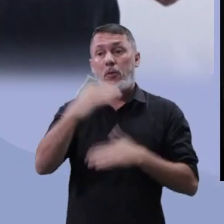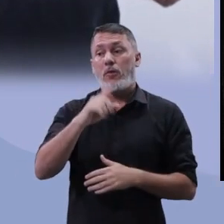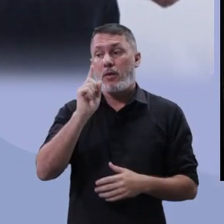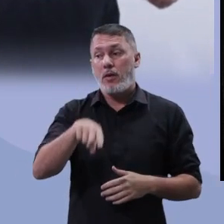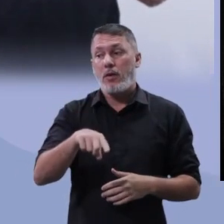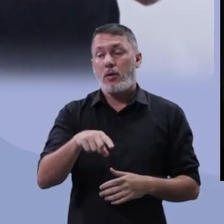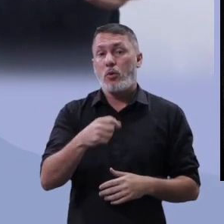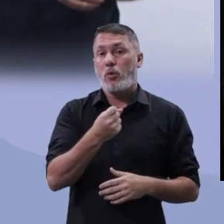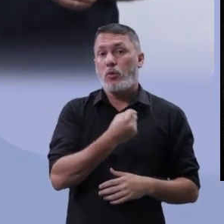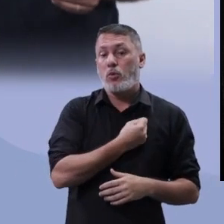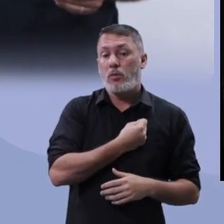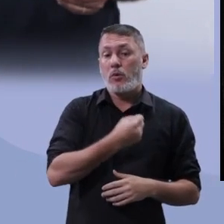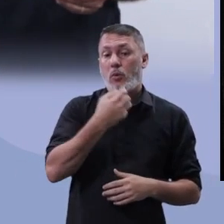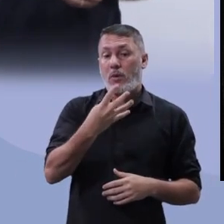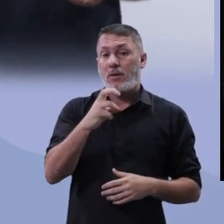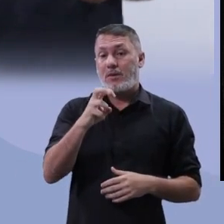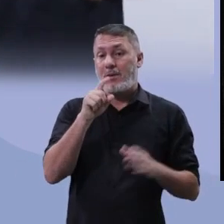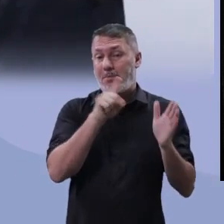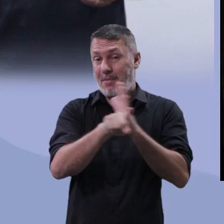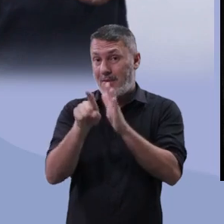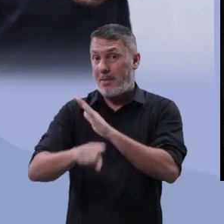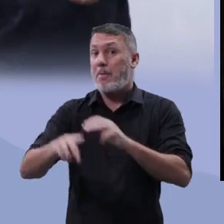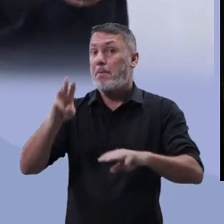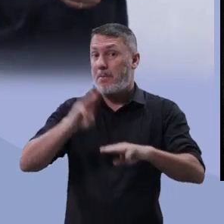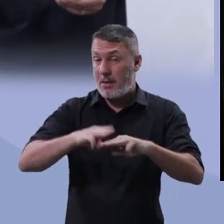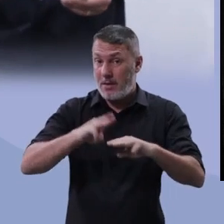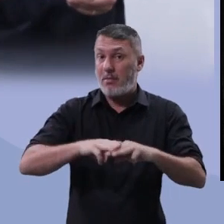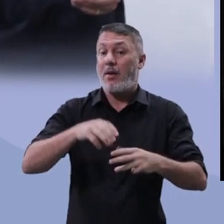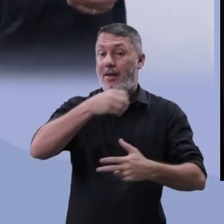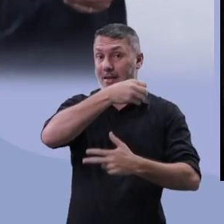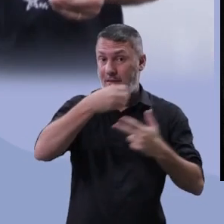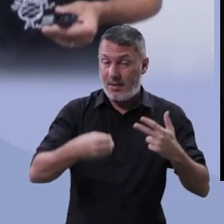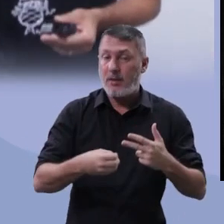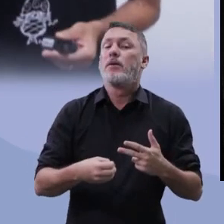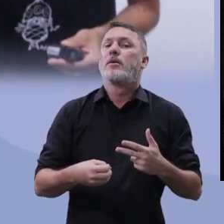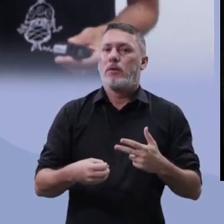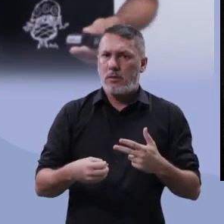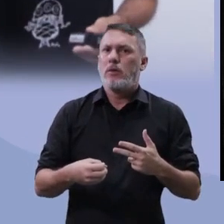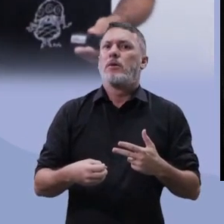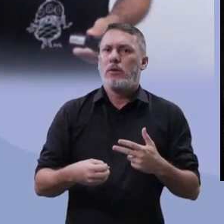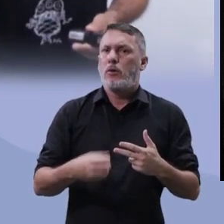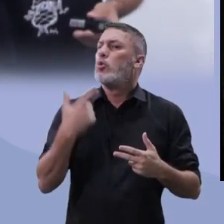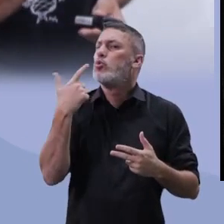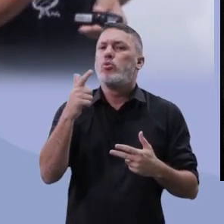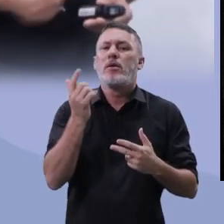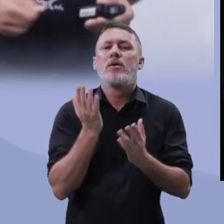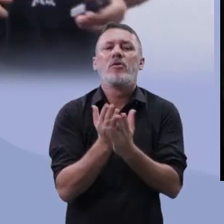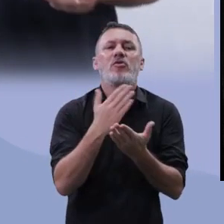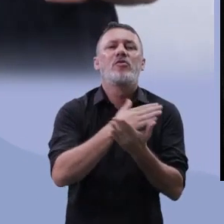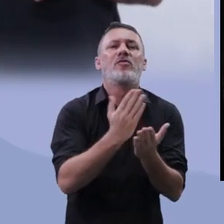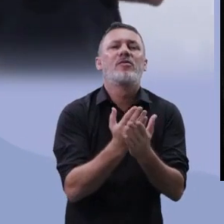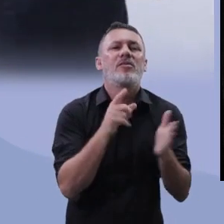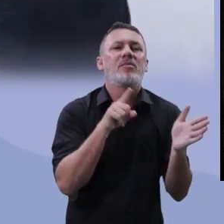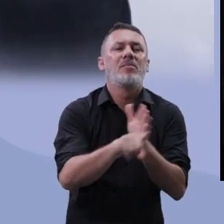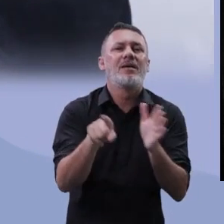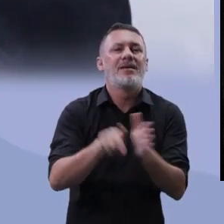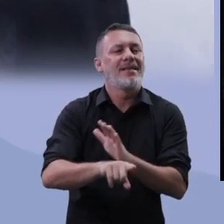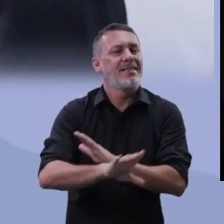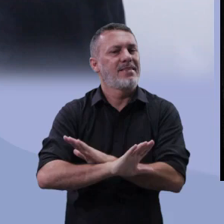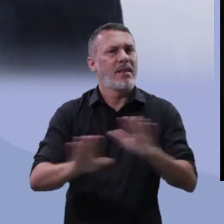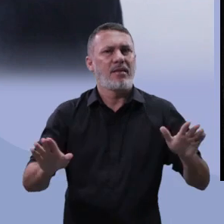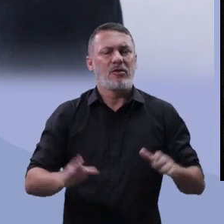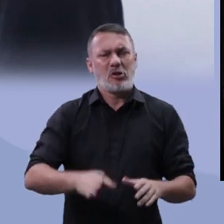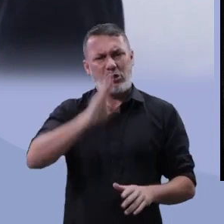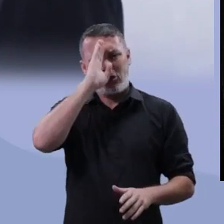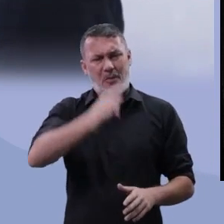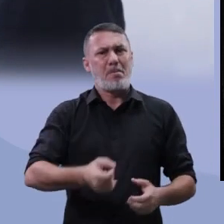prova de matemática do Enem. 45 questões na prova de matemática do Enem. A única prova que não divide questão